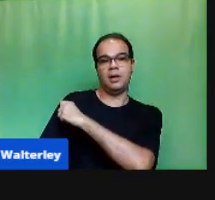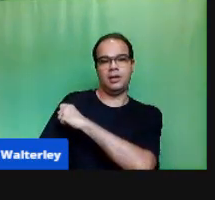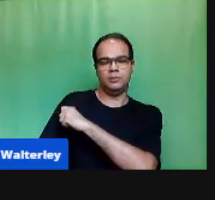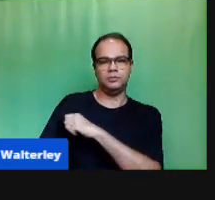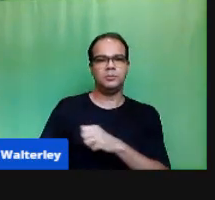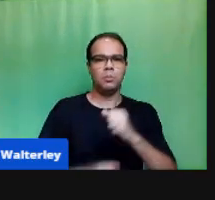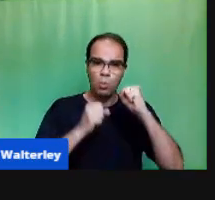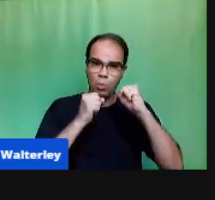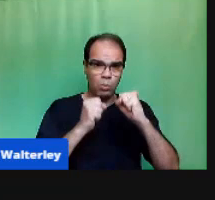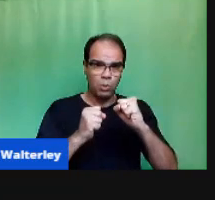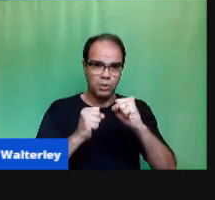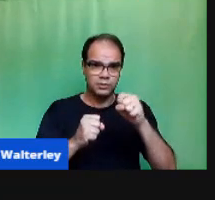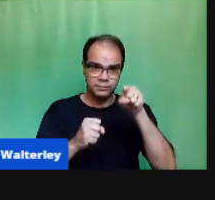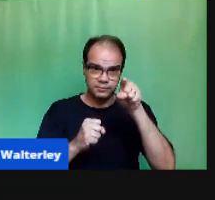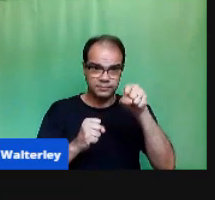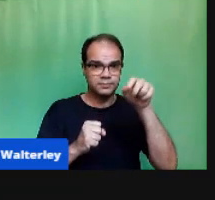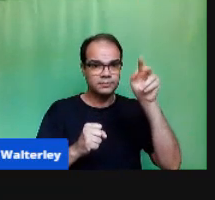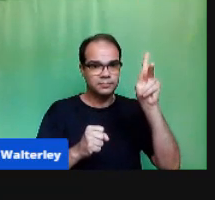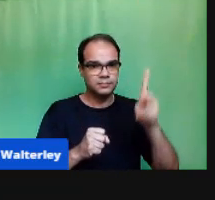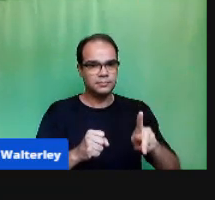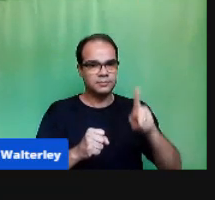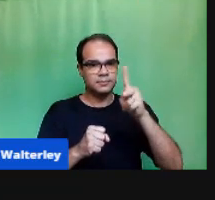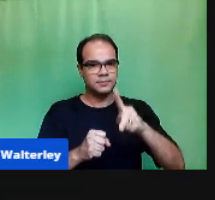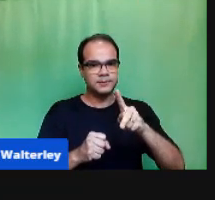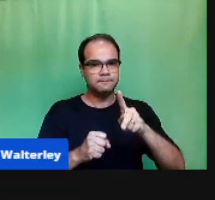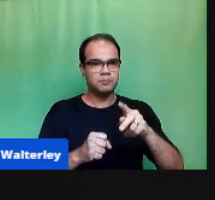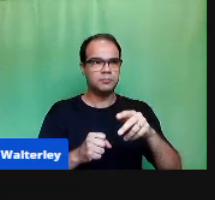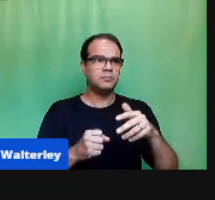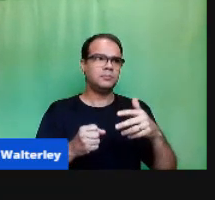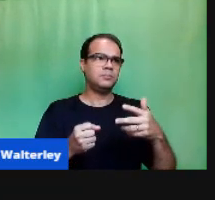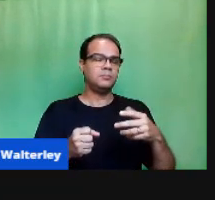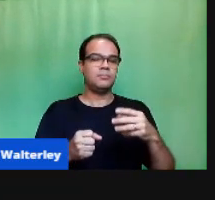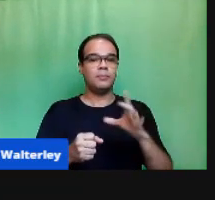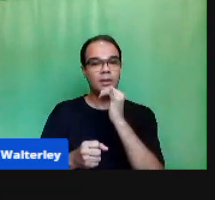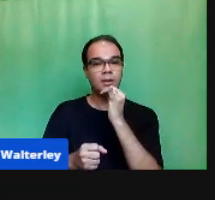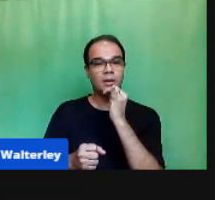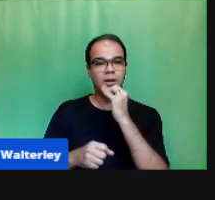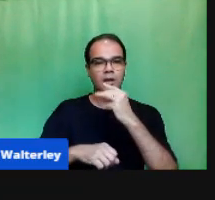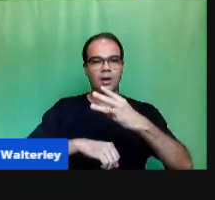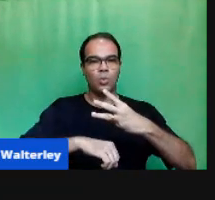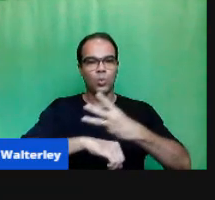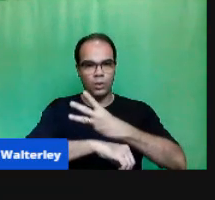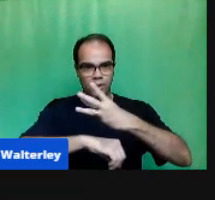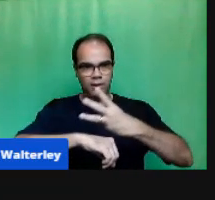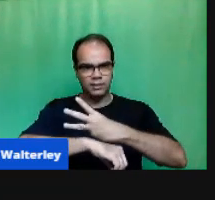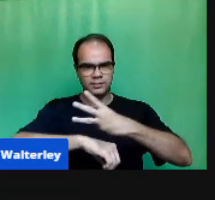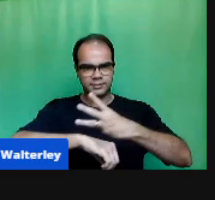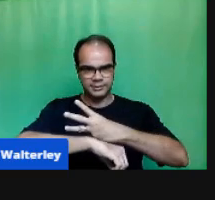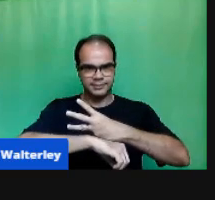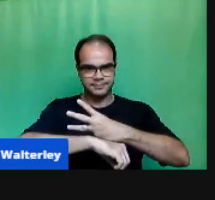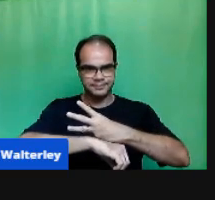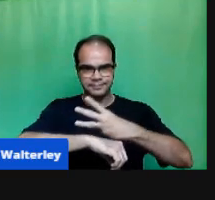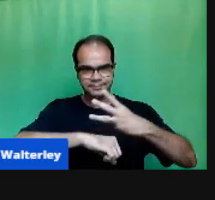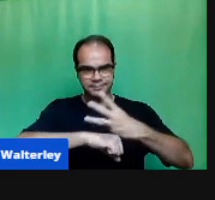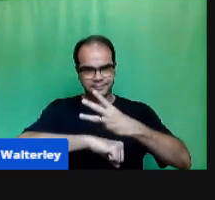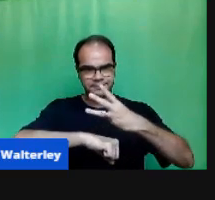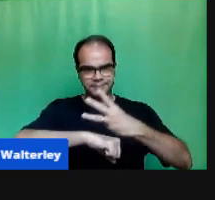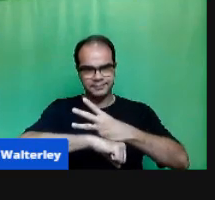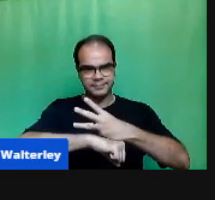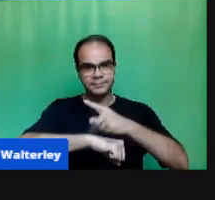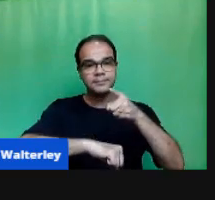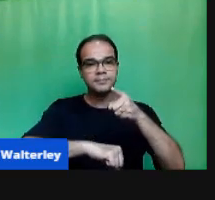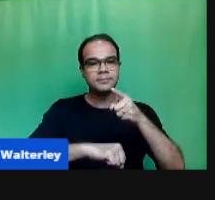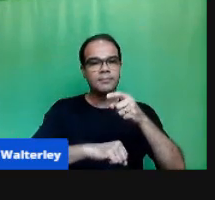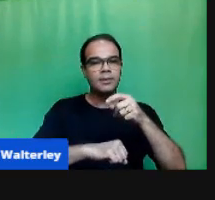estar usando até mesmo o WhatsApp, né, que é uma ferramenta mais simples, o professor